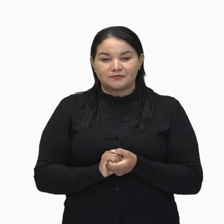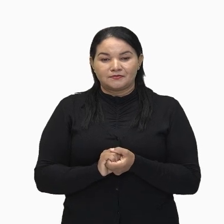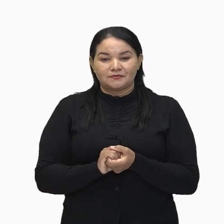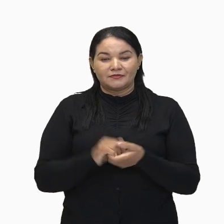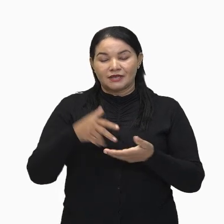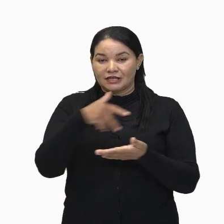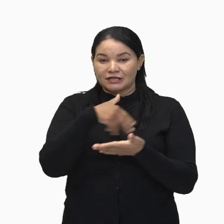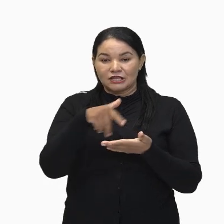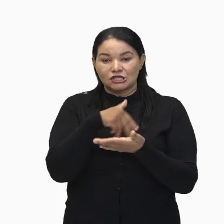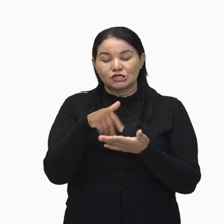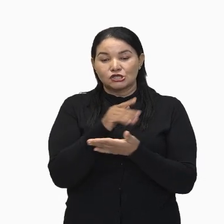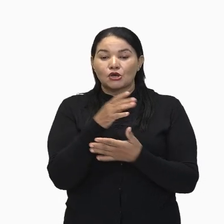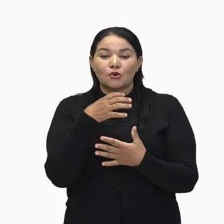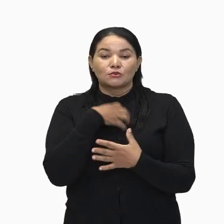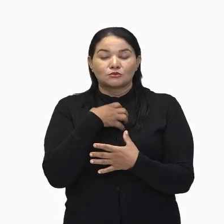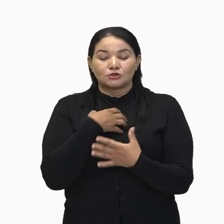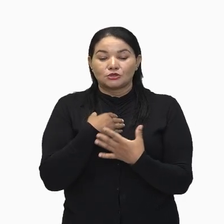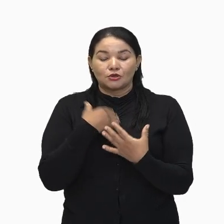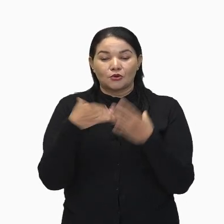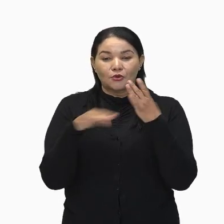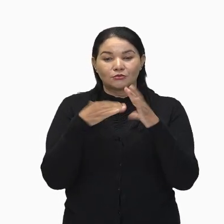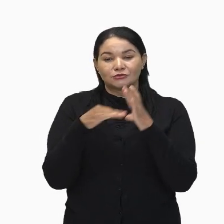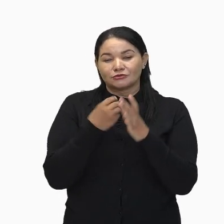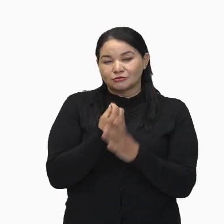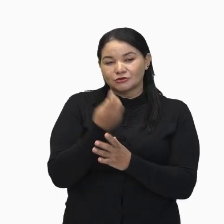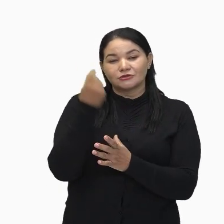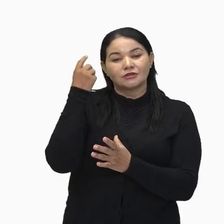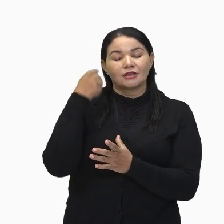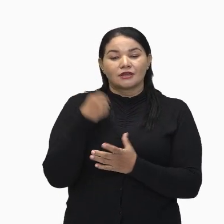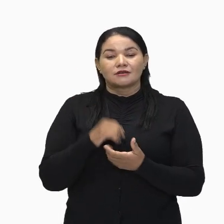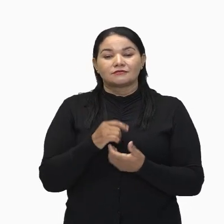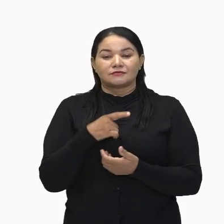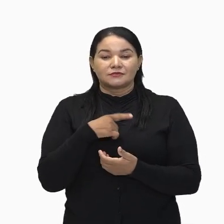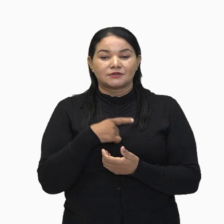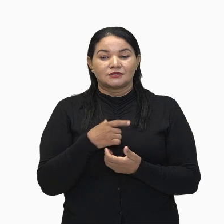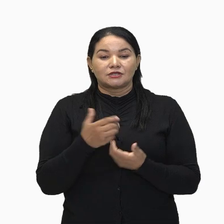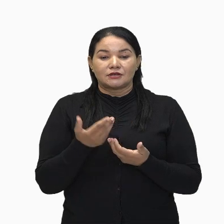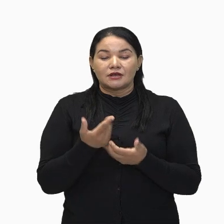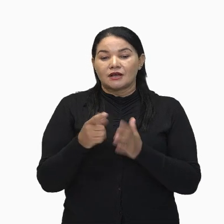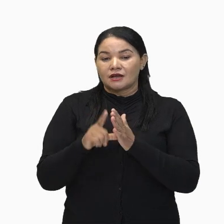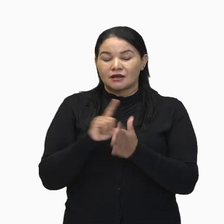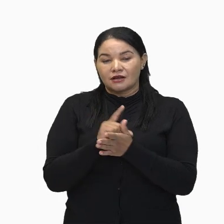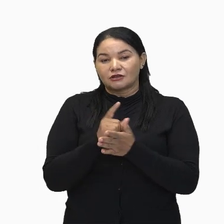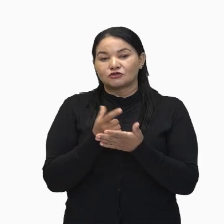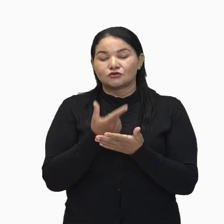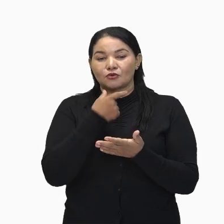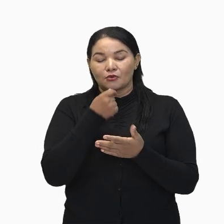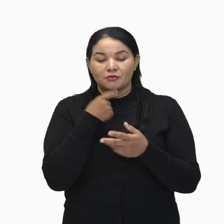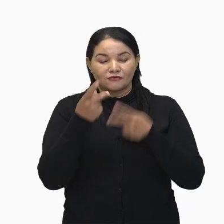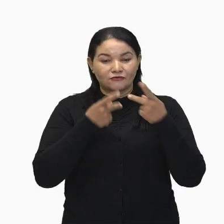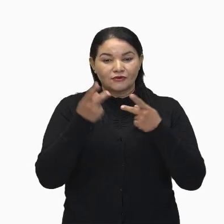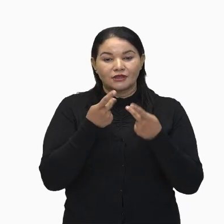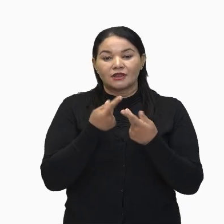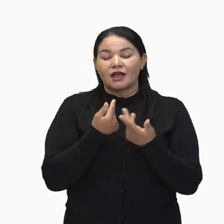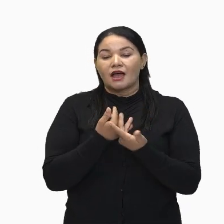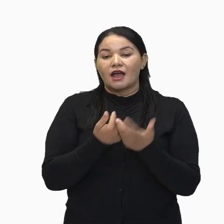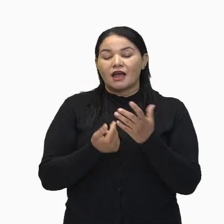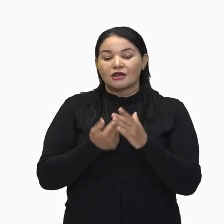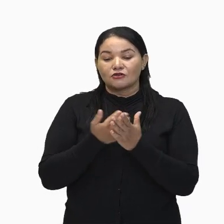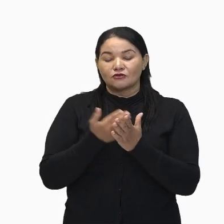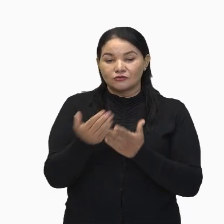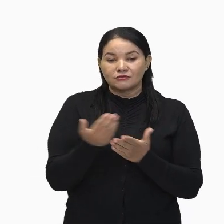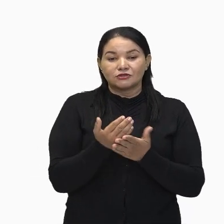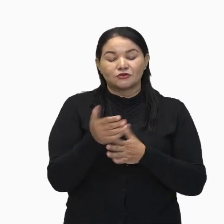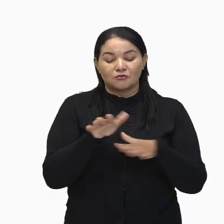das formas de comunicação mais antigas que existem, pois antes mesmo do homem começar a falar, ele começou a se